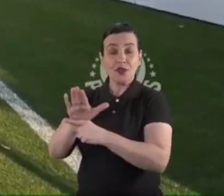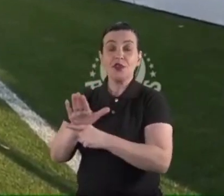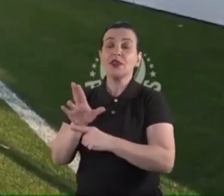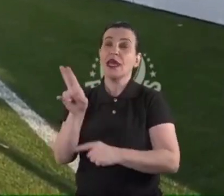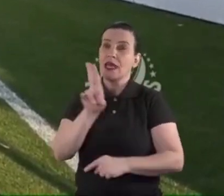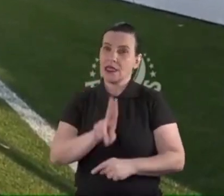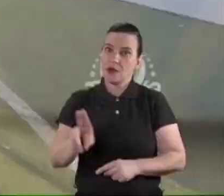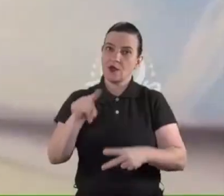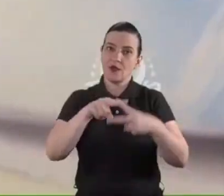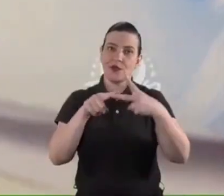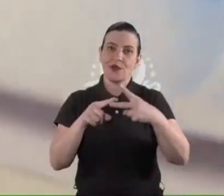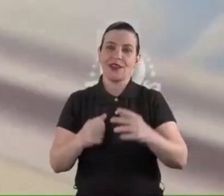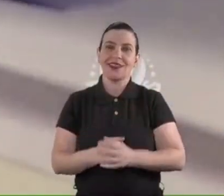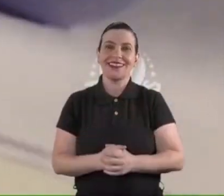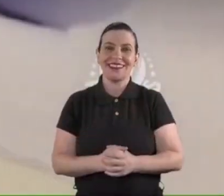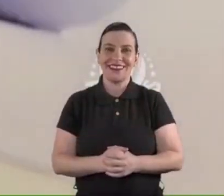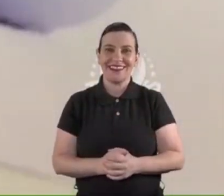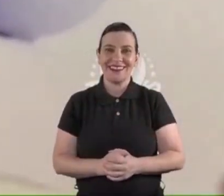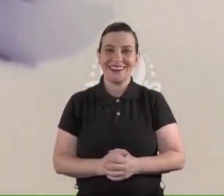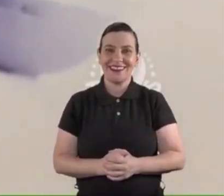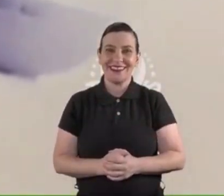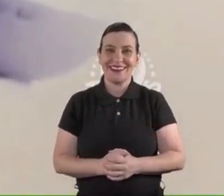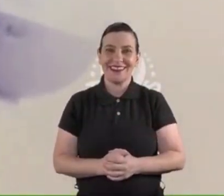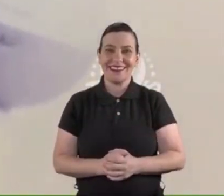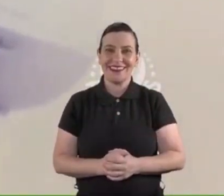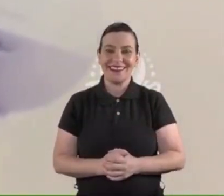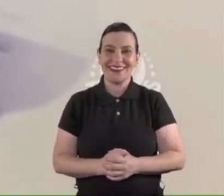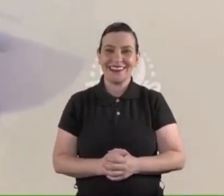usando nesses dois casos.